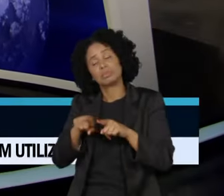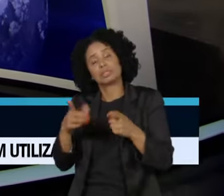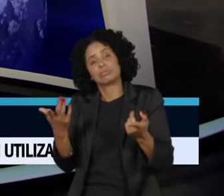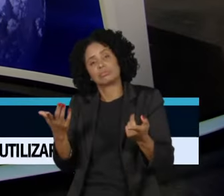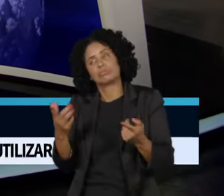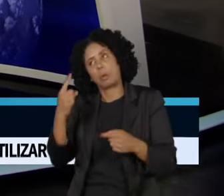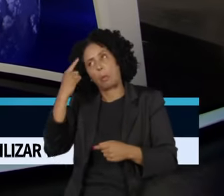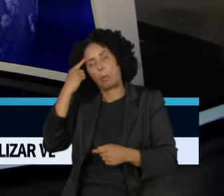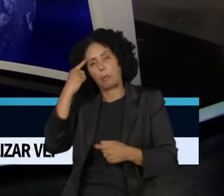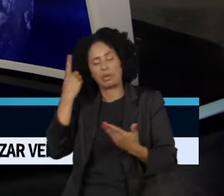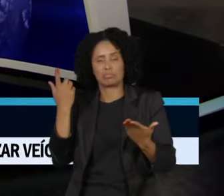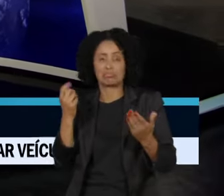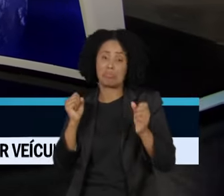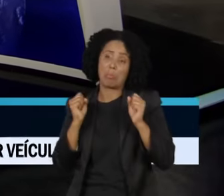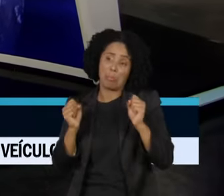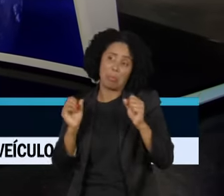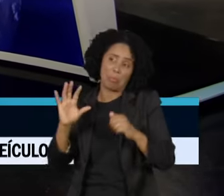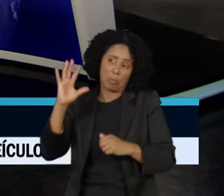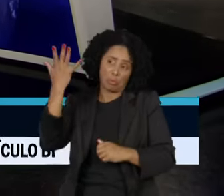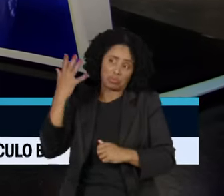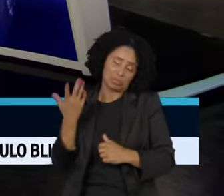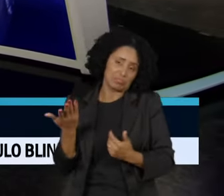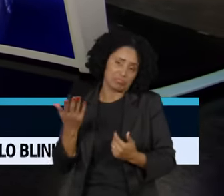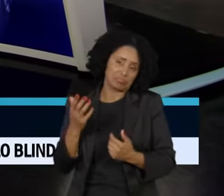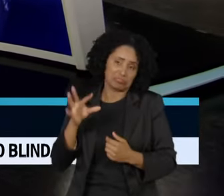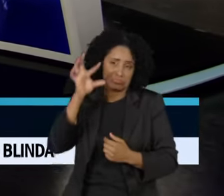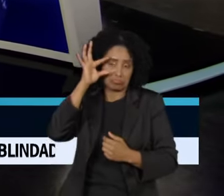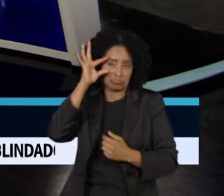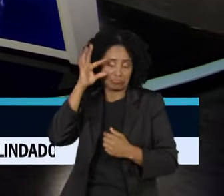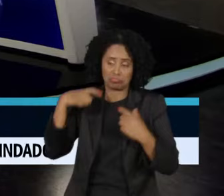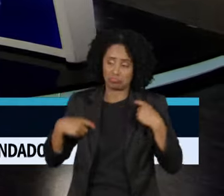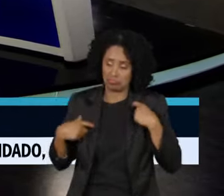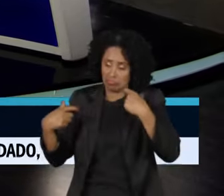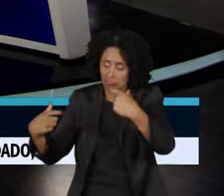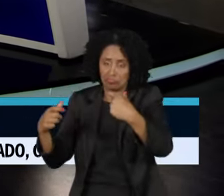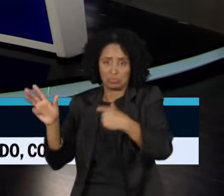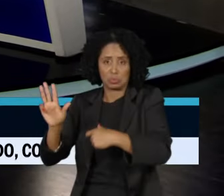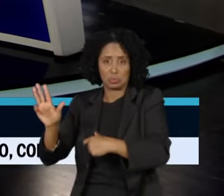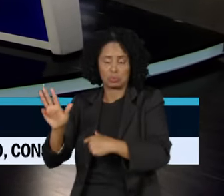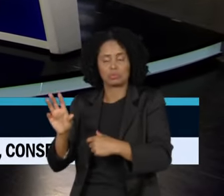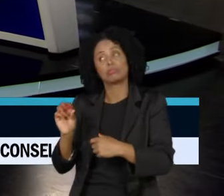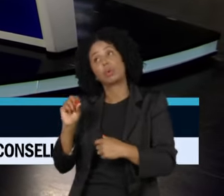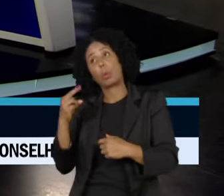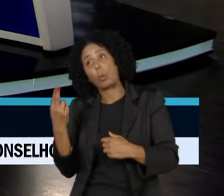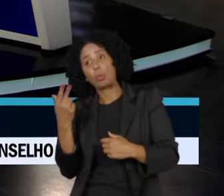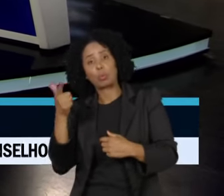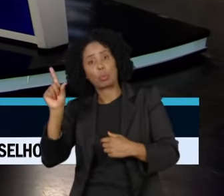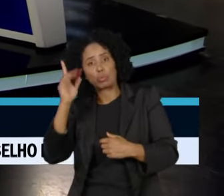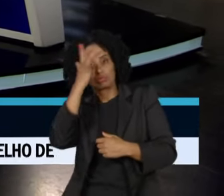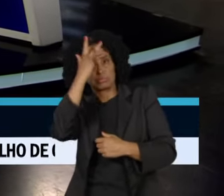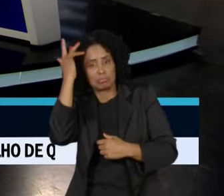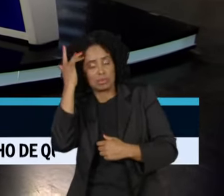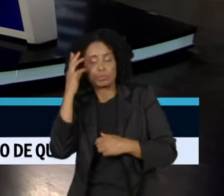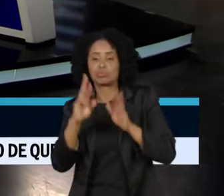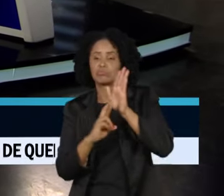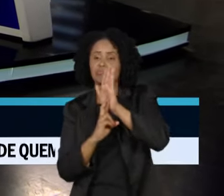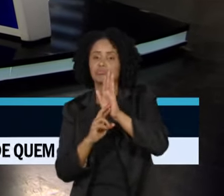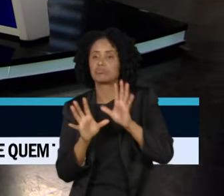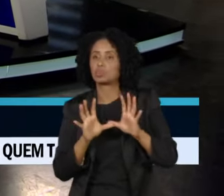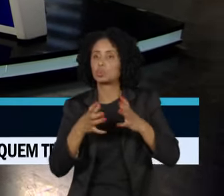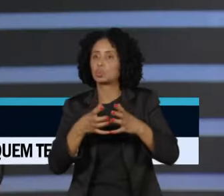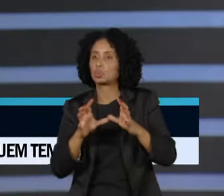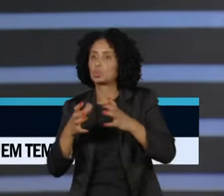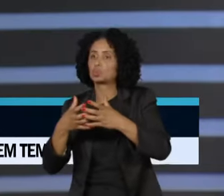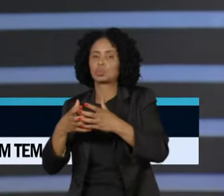ela coloca-se que ela passe, né, para Lula. Outro são pessoas representando os diferentes grupos étnicos do Brasil,